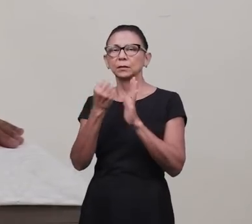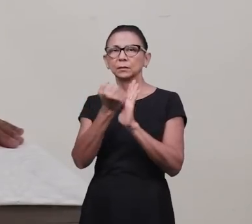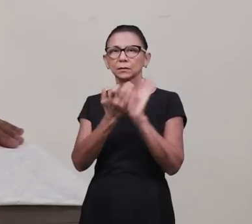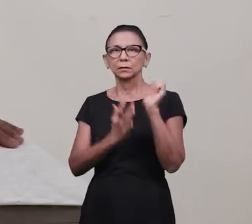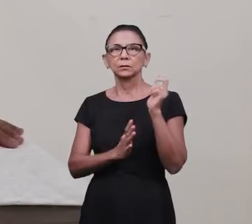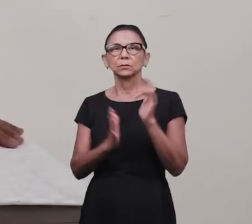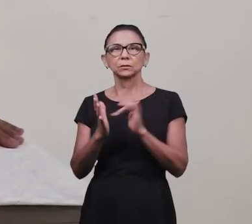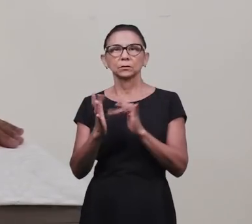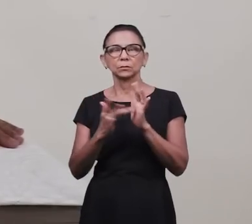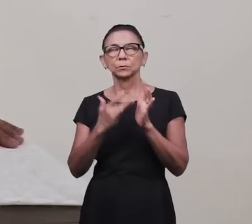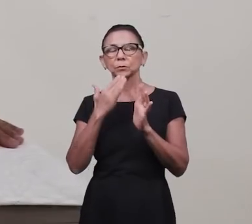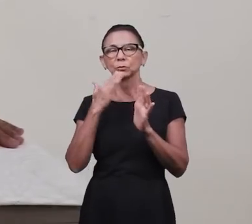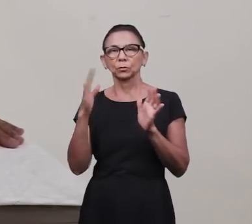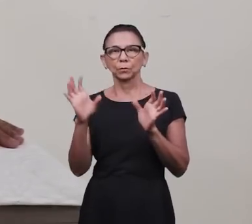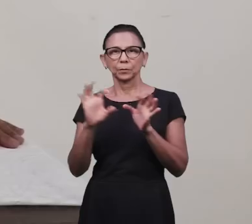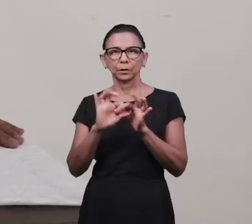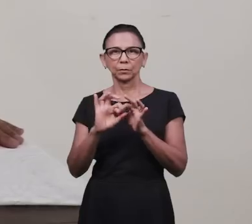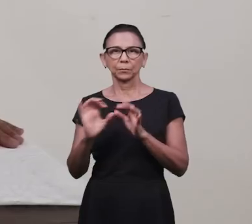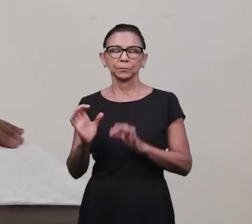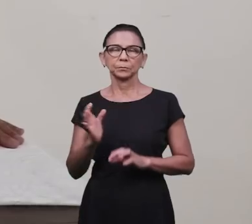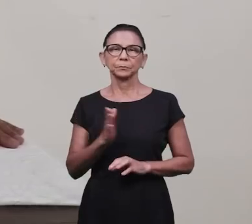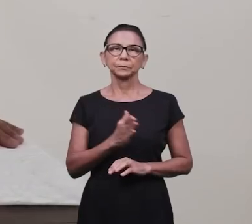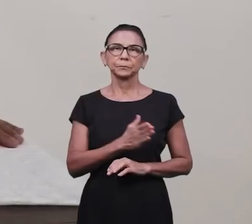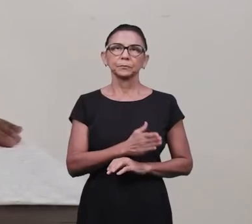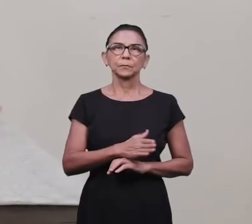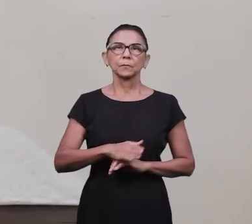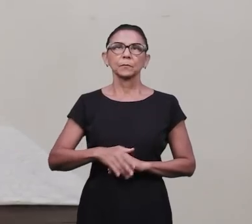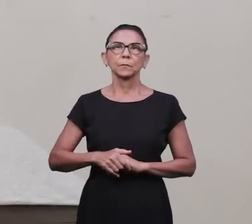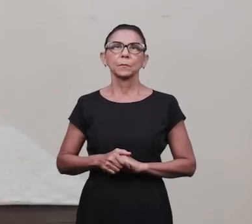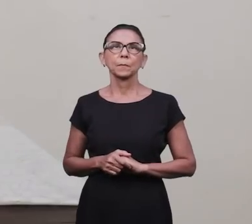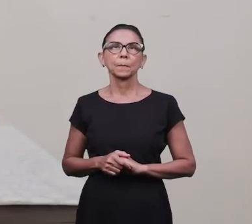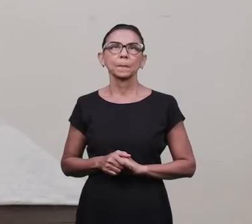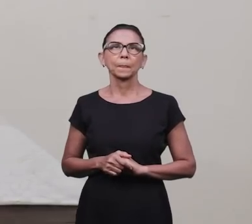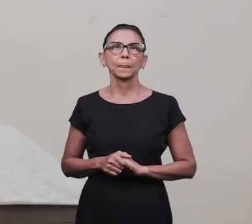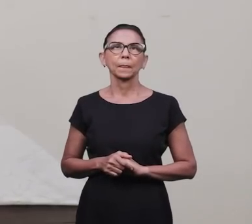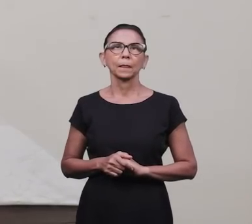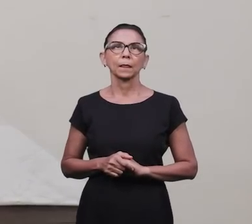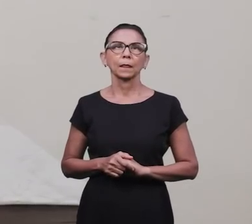da comunhão. Vamos ajoelhar nesta hora.